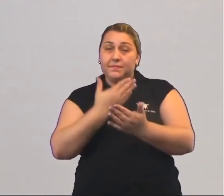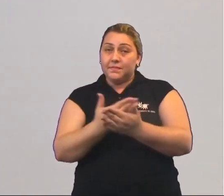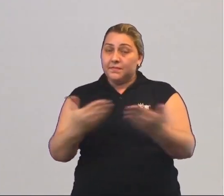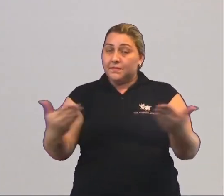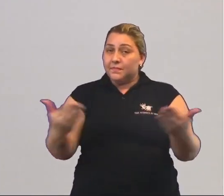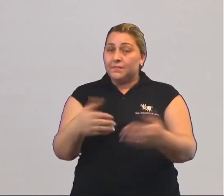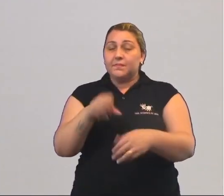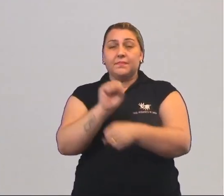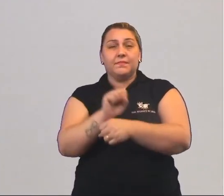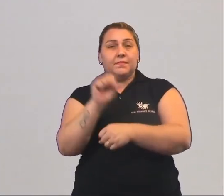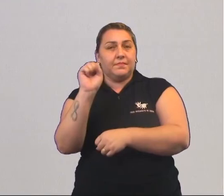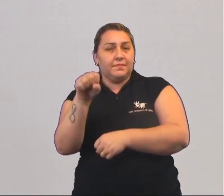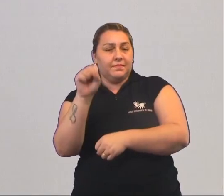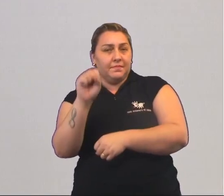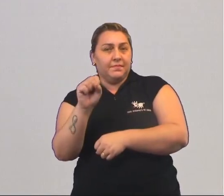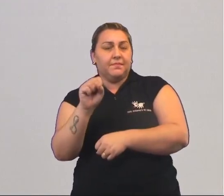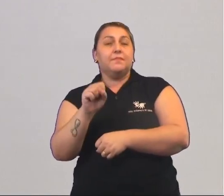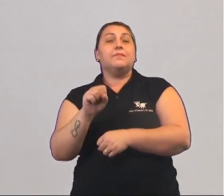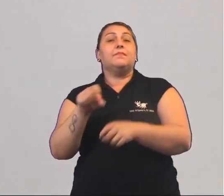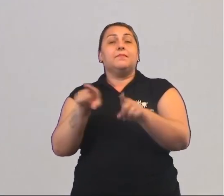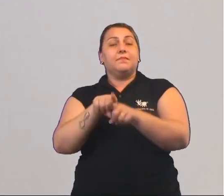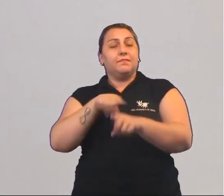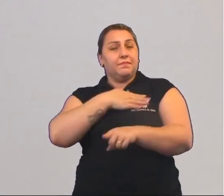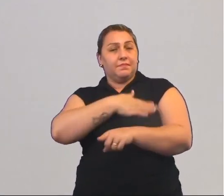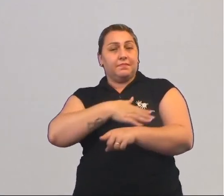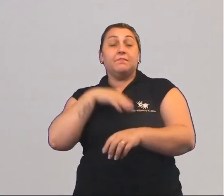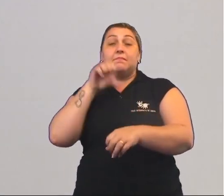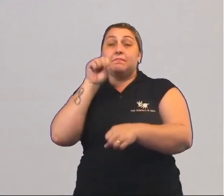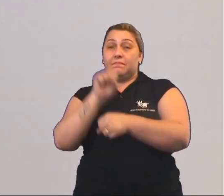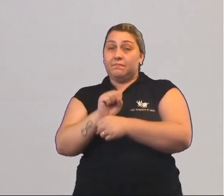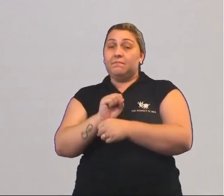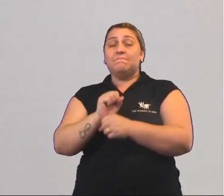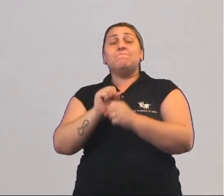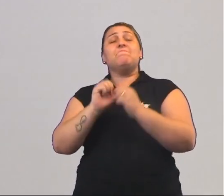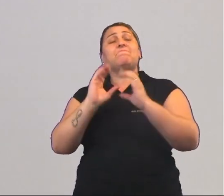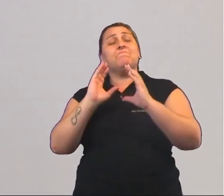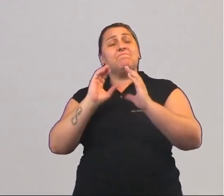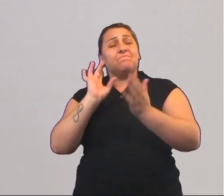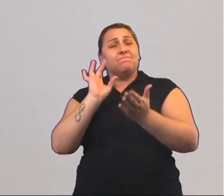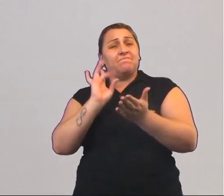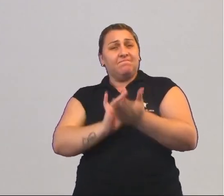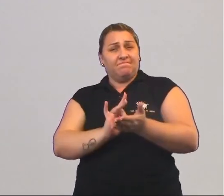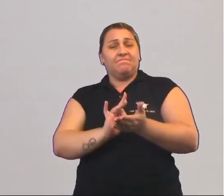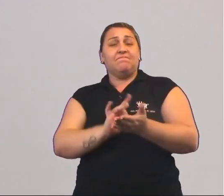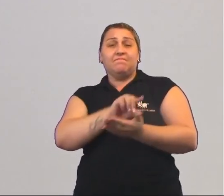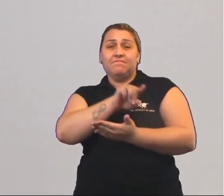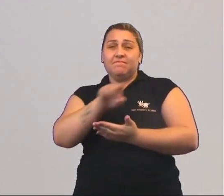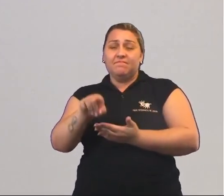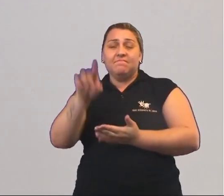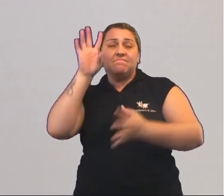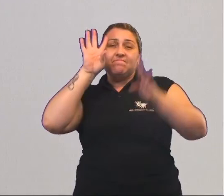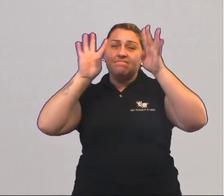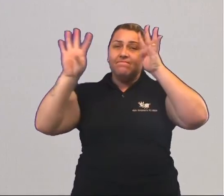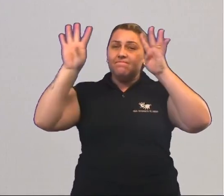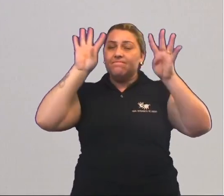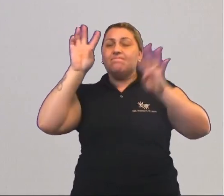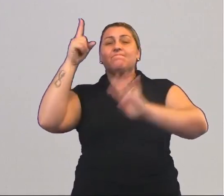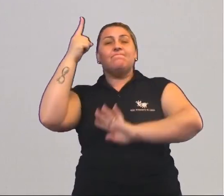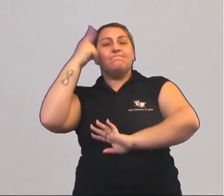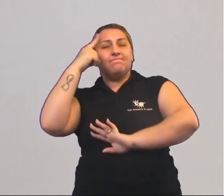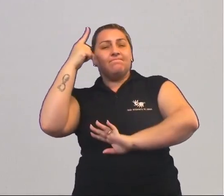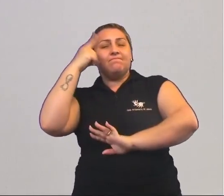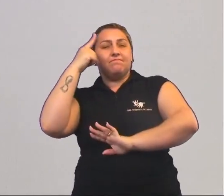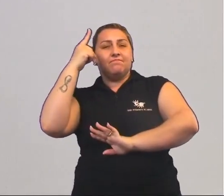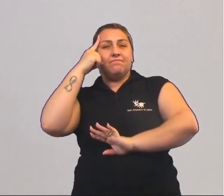nossa aula? Eu espero que sim. E além de ter gostado, espero de coração que vocês tenham sido reflexivos, como eu pedi no